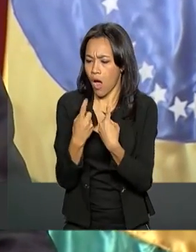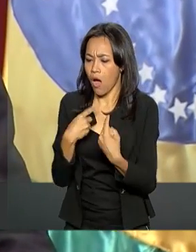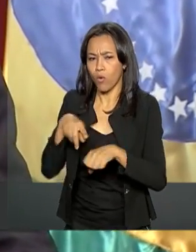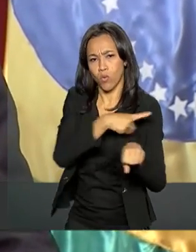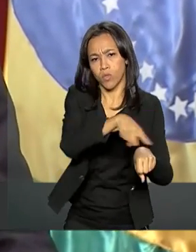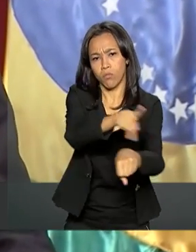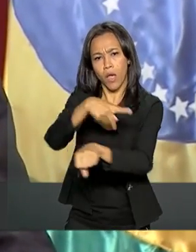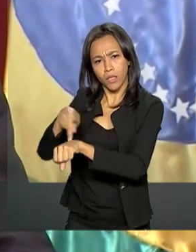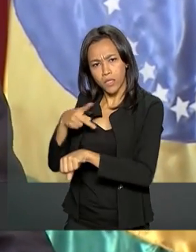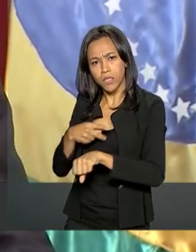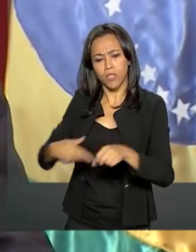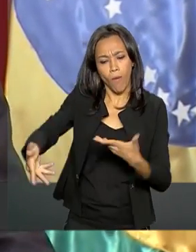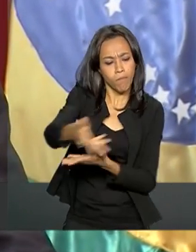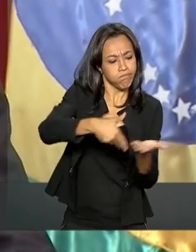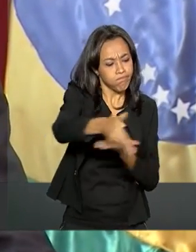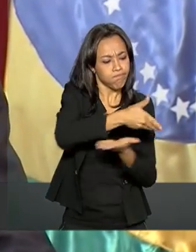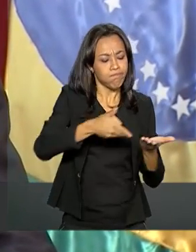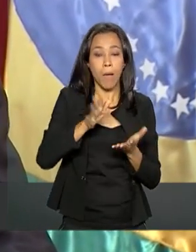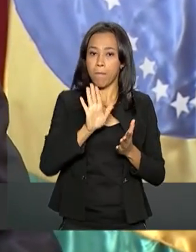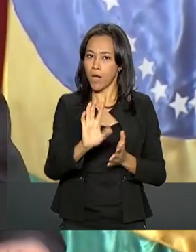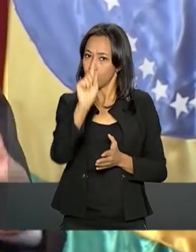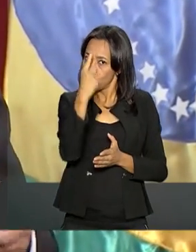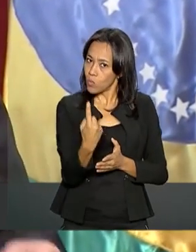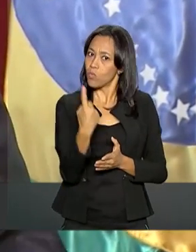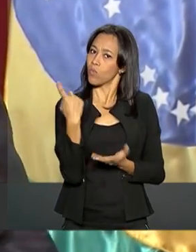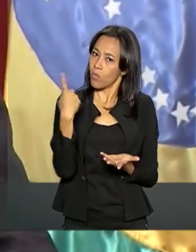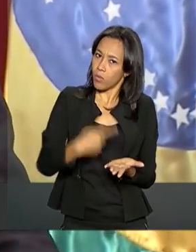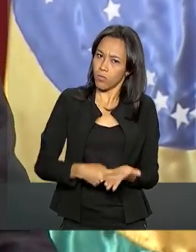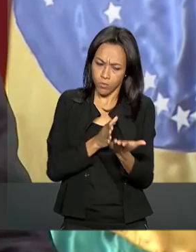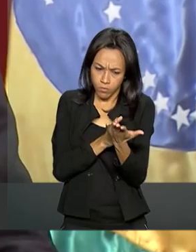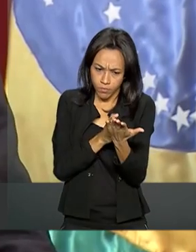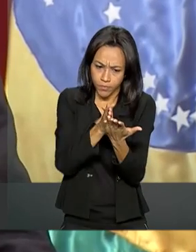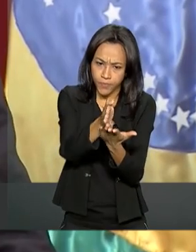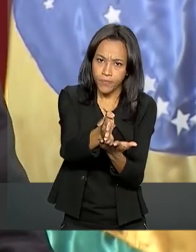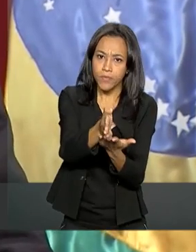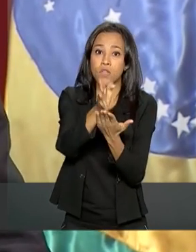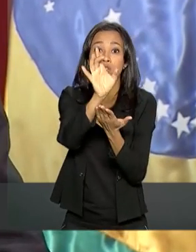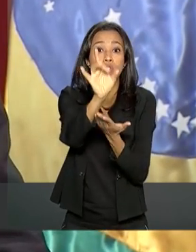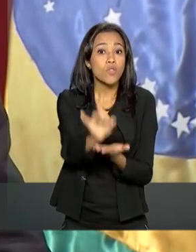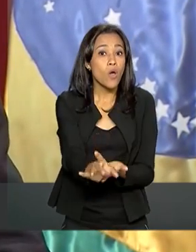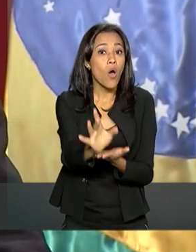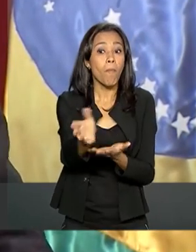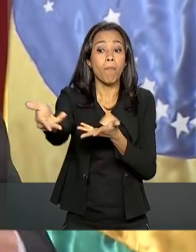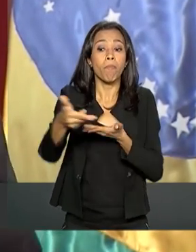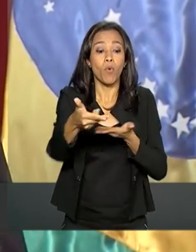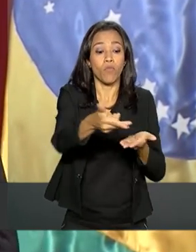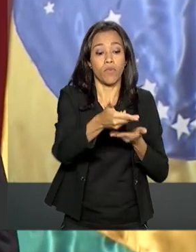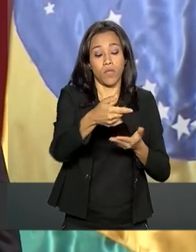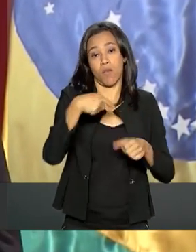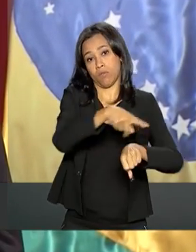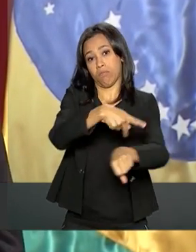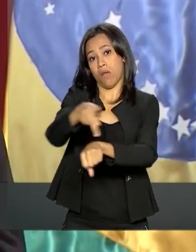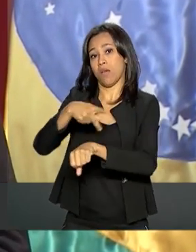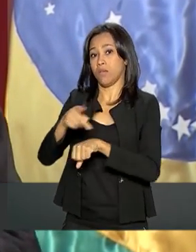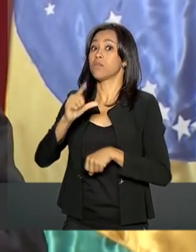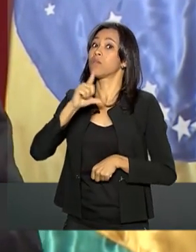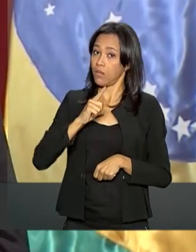boa vontade, mas com uma condição forte e clara. Na Prosul, somente poderão participar os países que